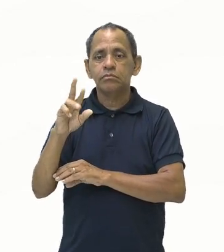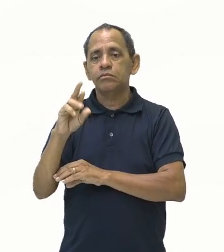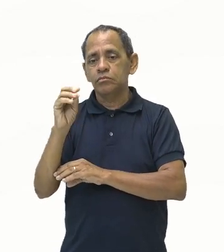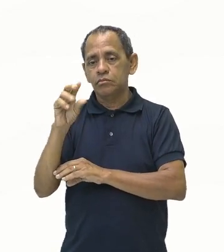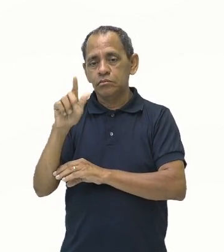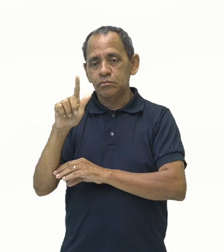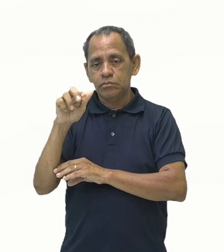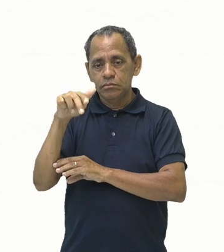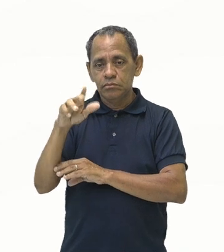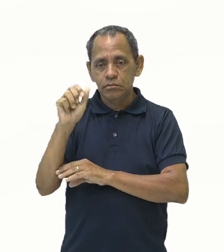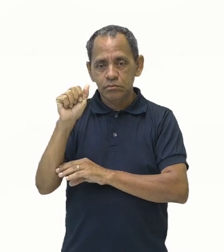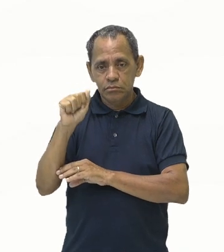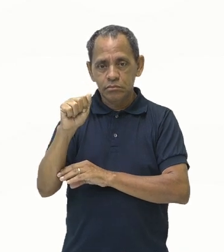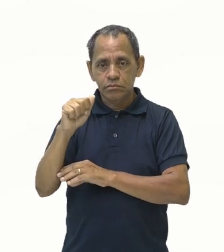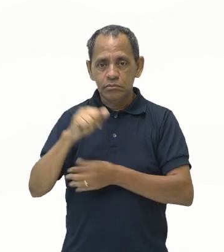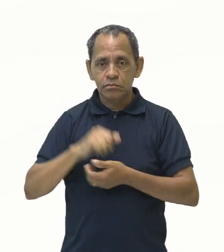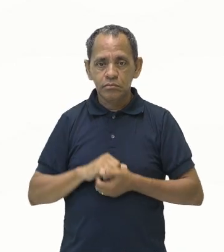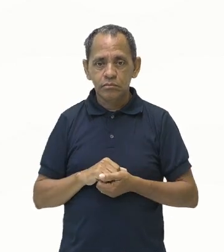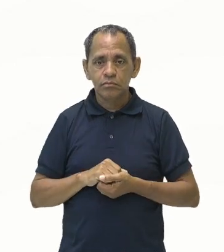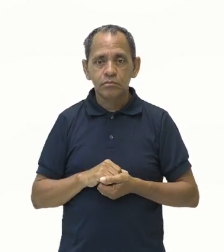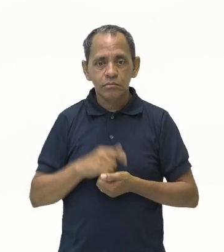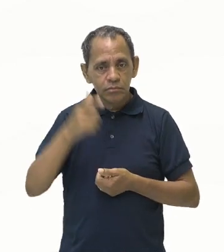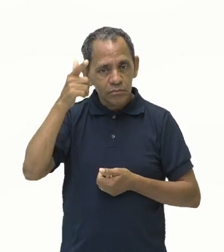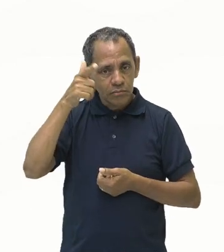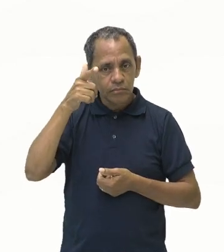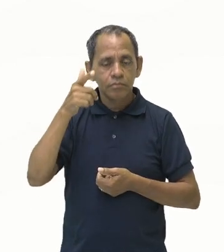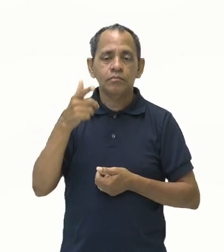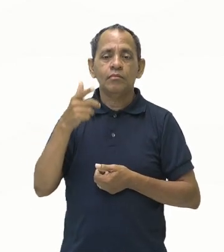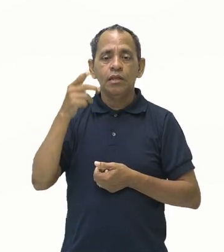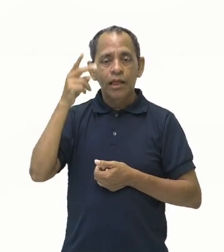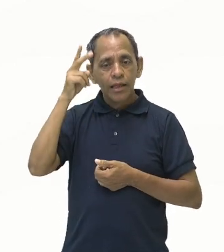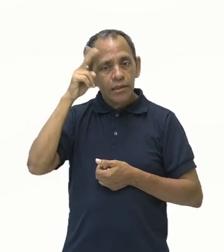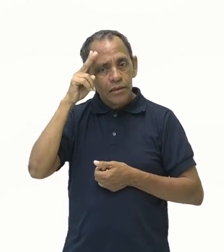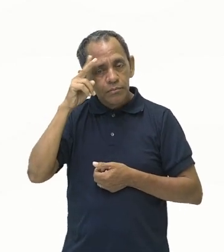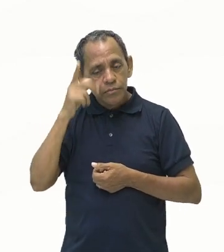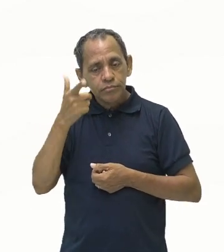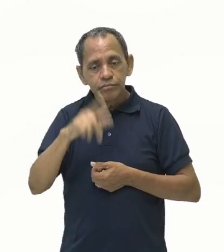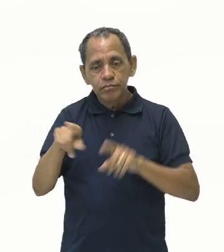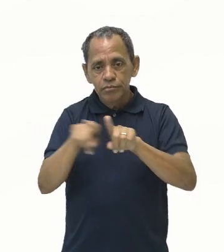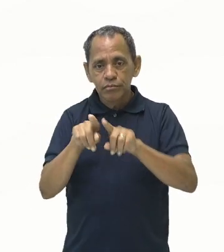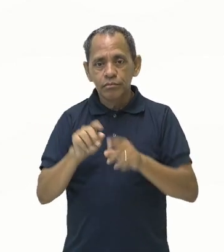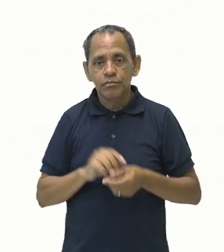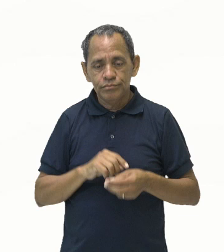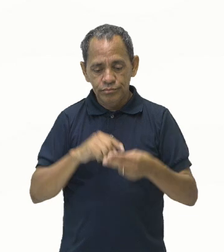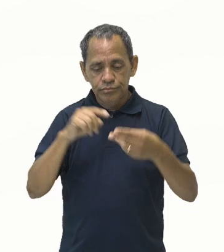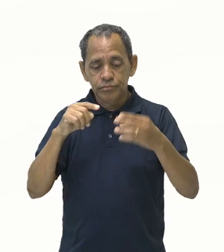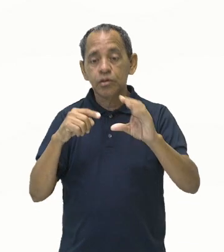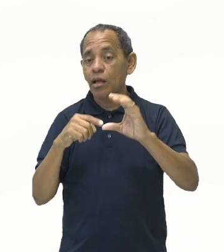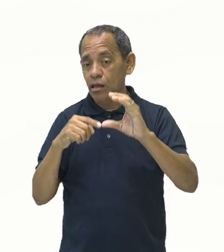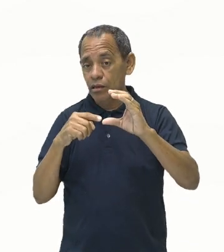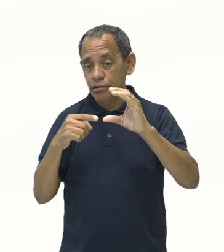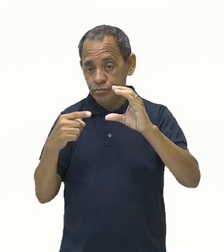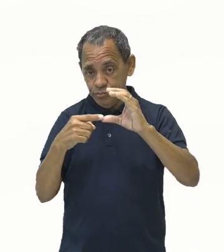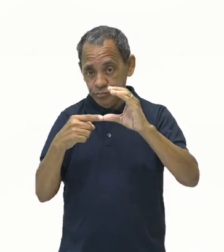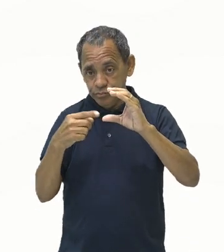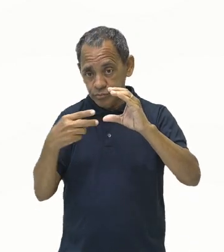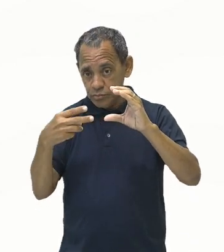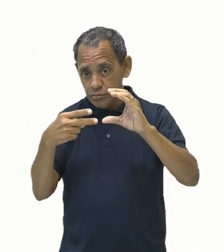só recapitulando, aqui é dupla, aqui é simples, aqui é